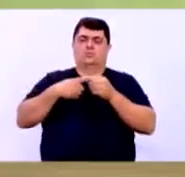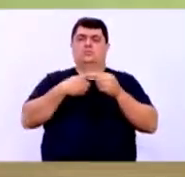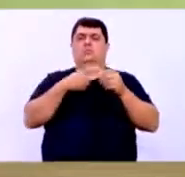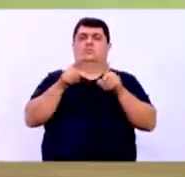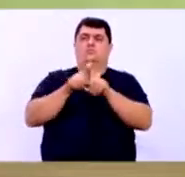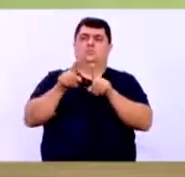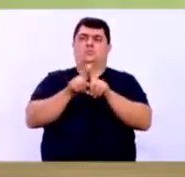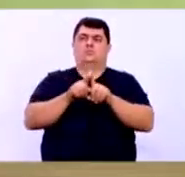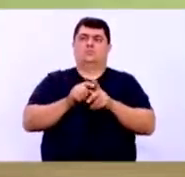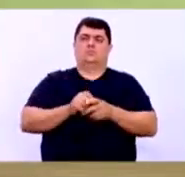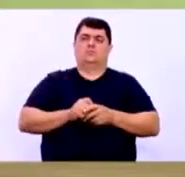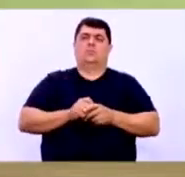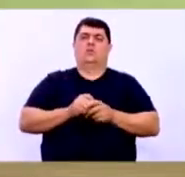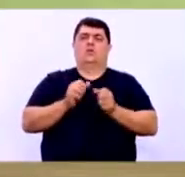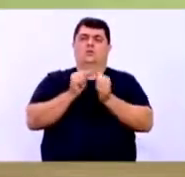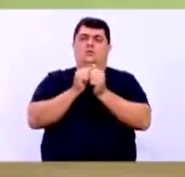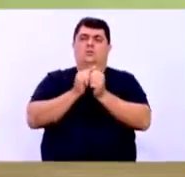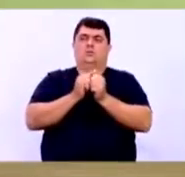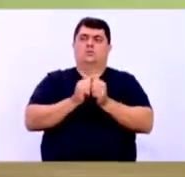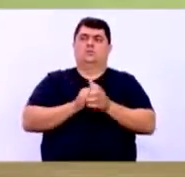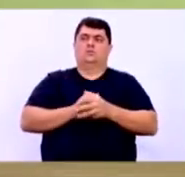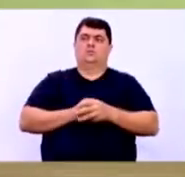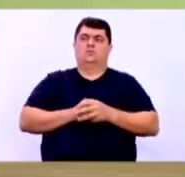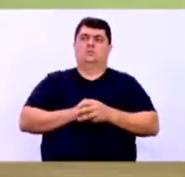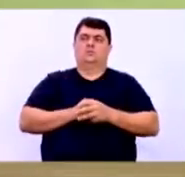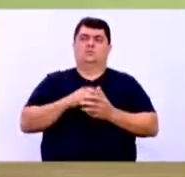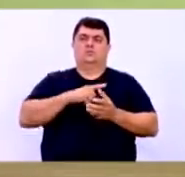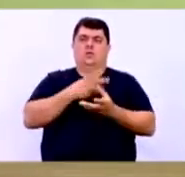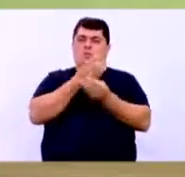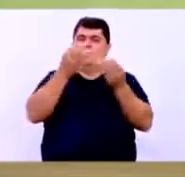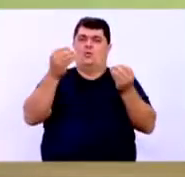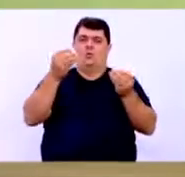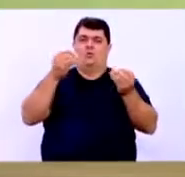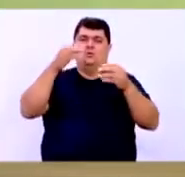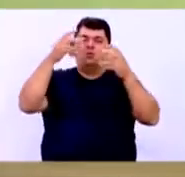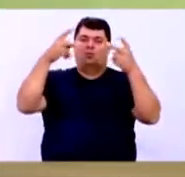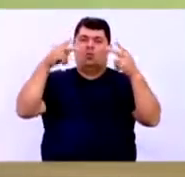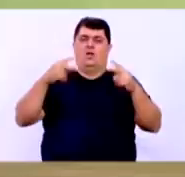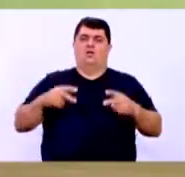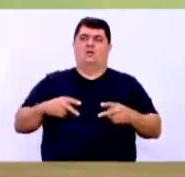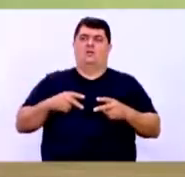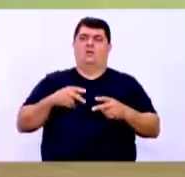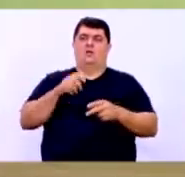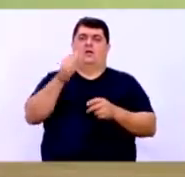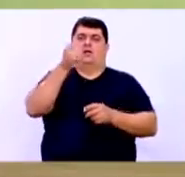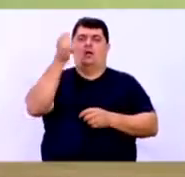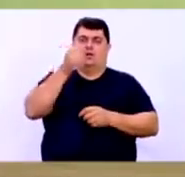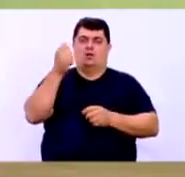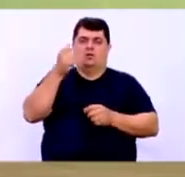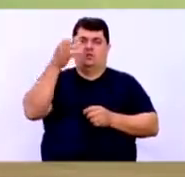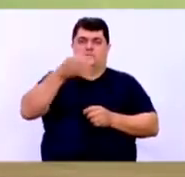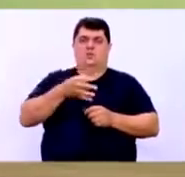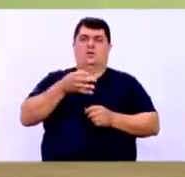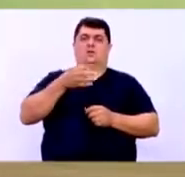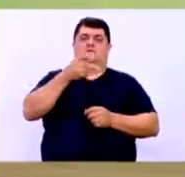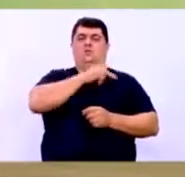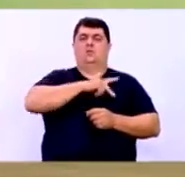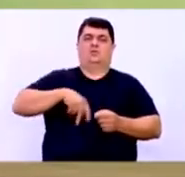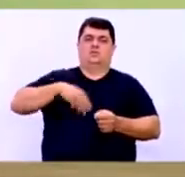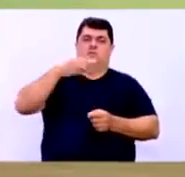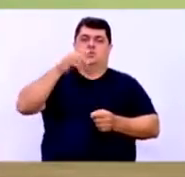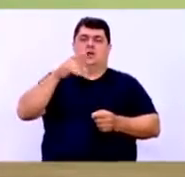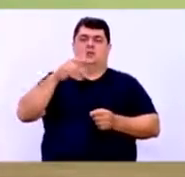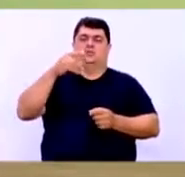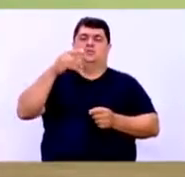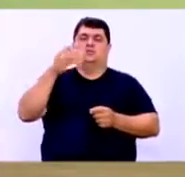que estão presentes. Agora sim, vieram vários chats assim, dizendo que Ariquemes também acertou, Presidente Médici, Machadinho